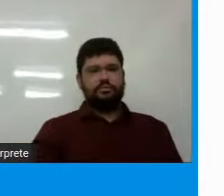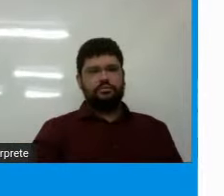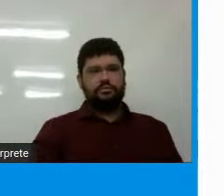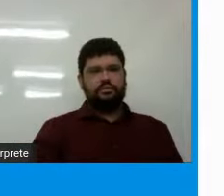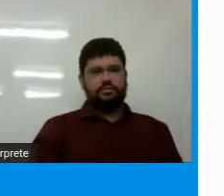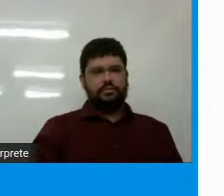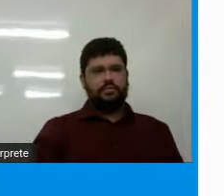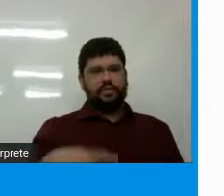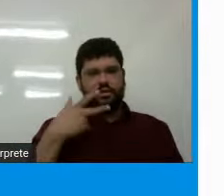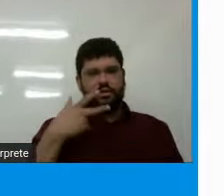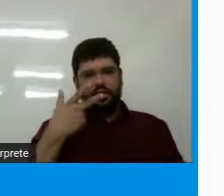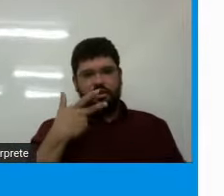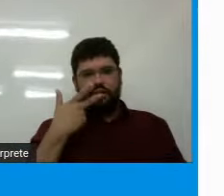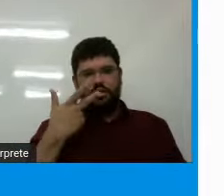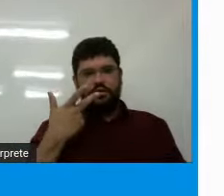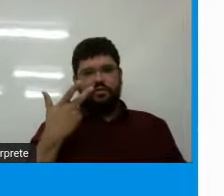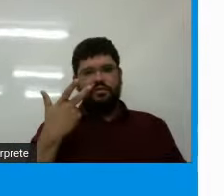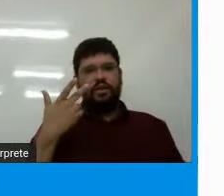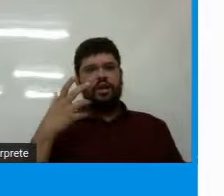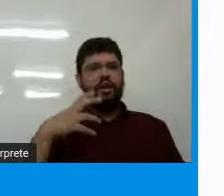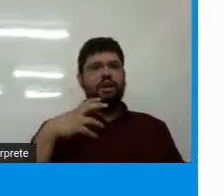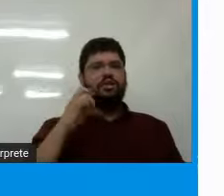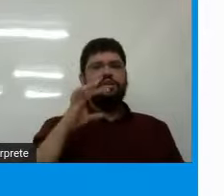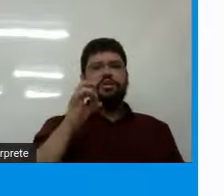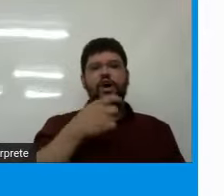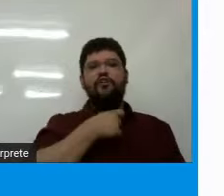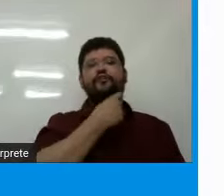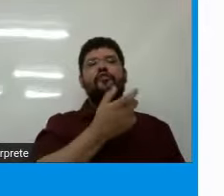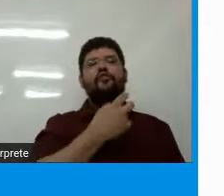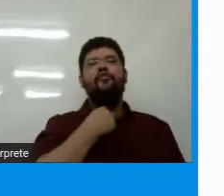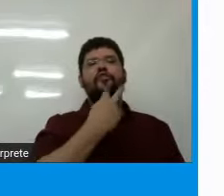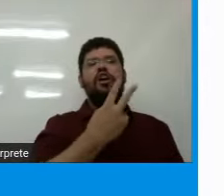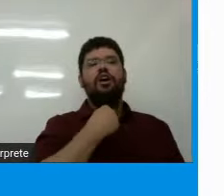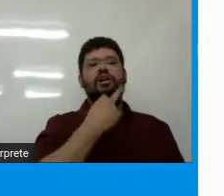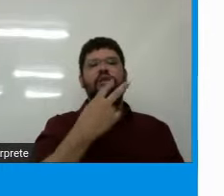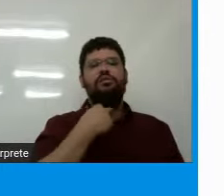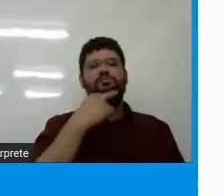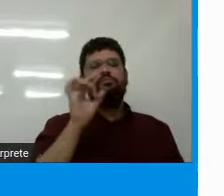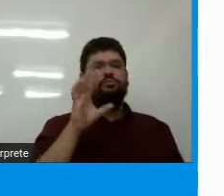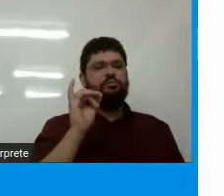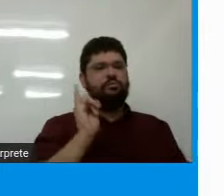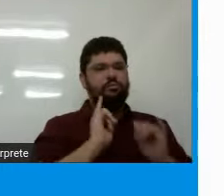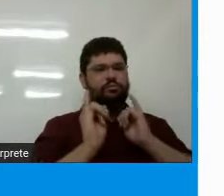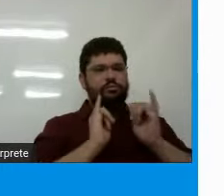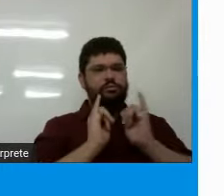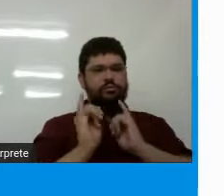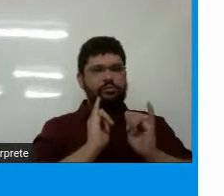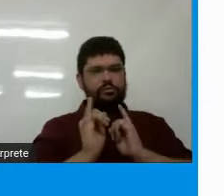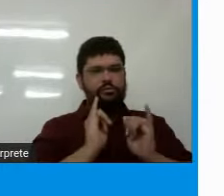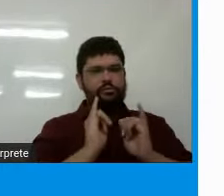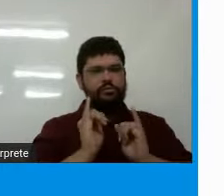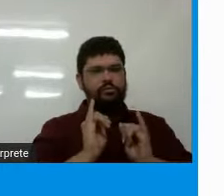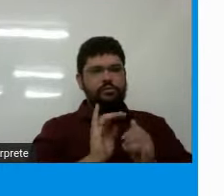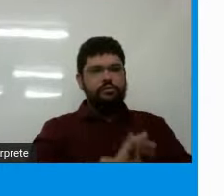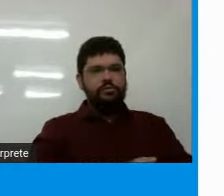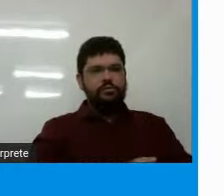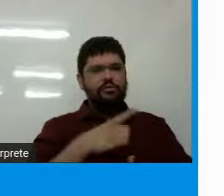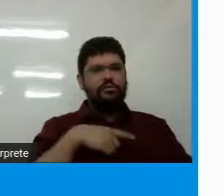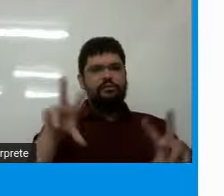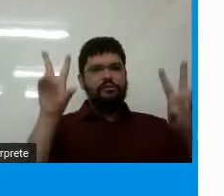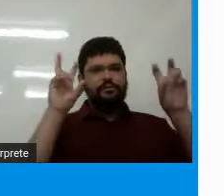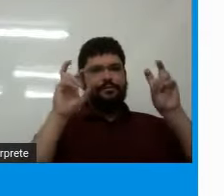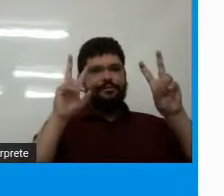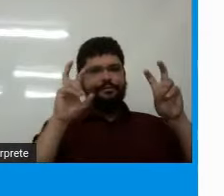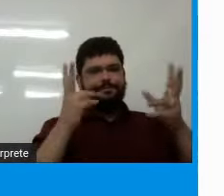disponibiliza áudios, arquivos de áudio na internet. E aí, em geral, eles possuem uma temática, tem